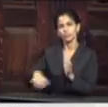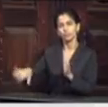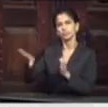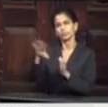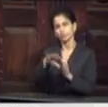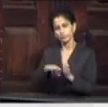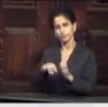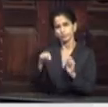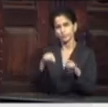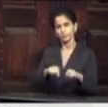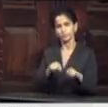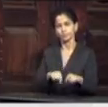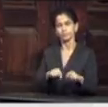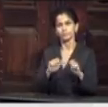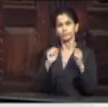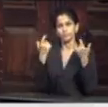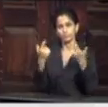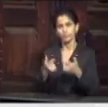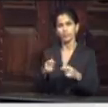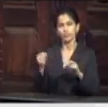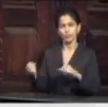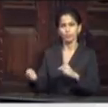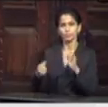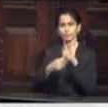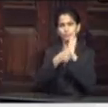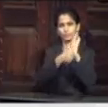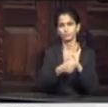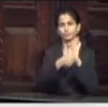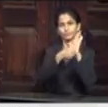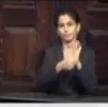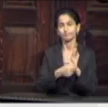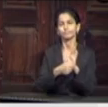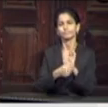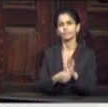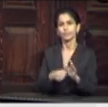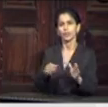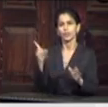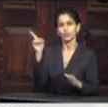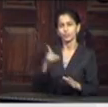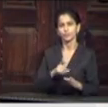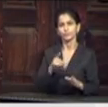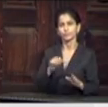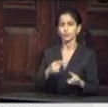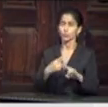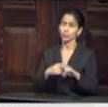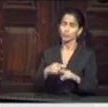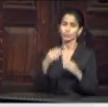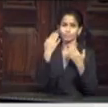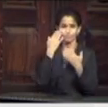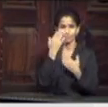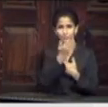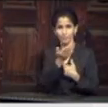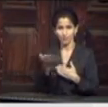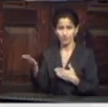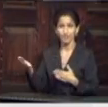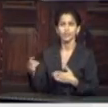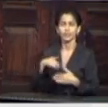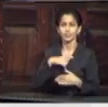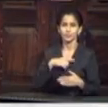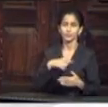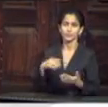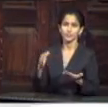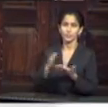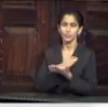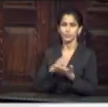para que aqui aportem para defender os seus direitos. Porque fica evidente que os donos dos grandes meios de comunicação, que